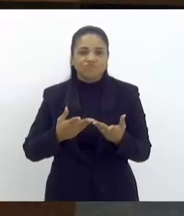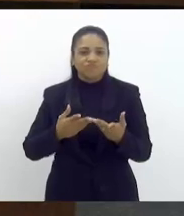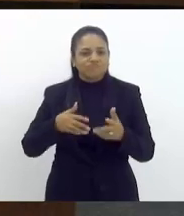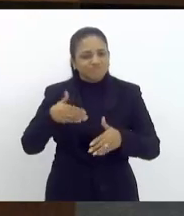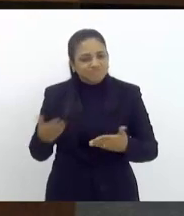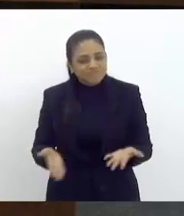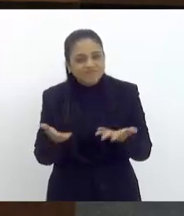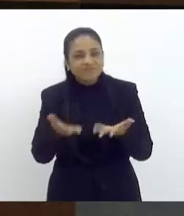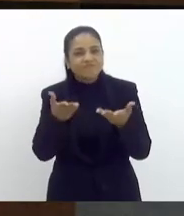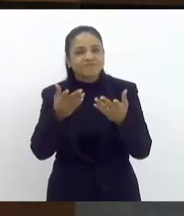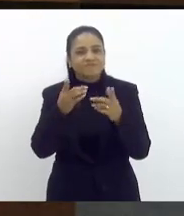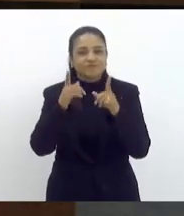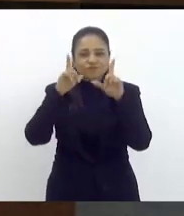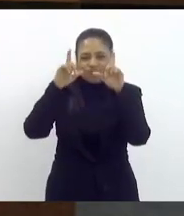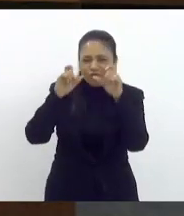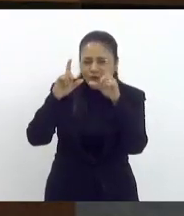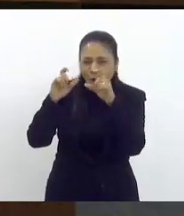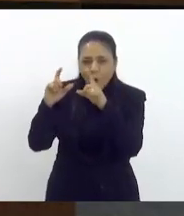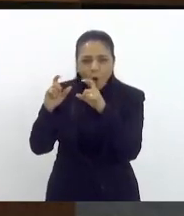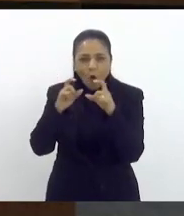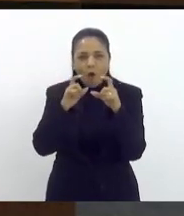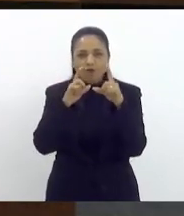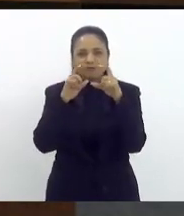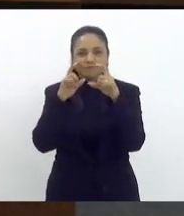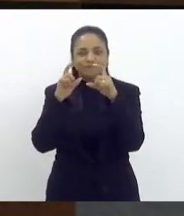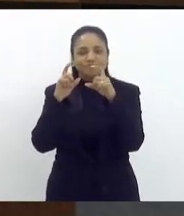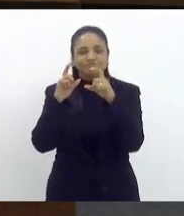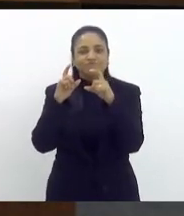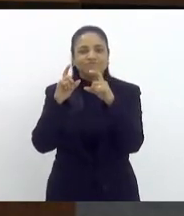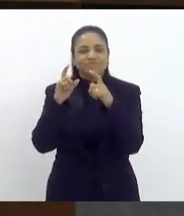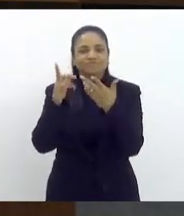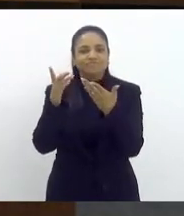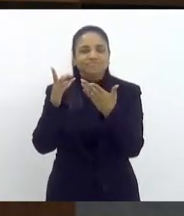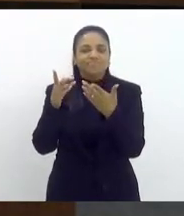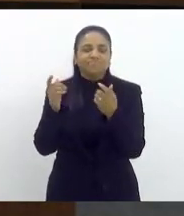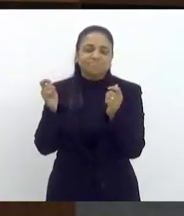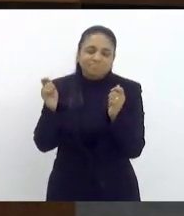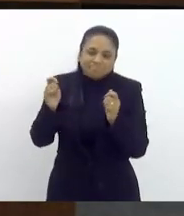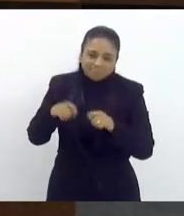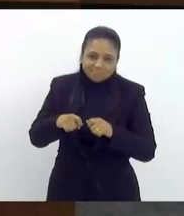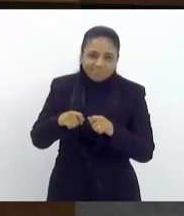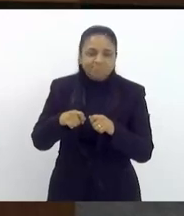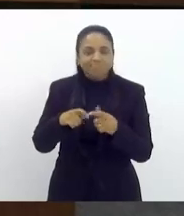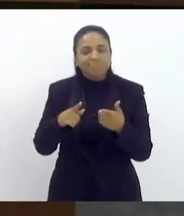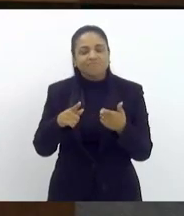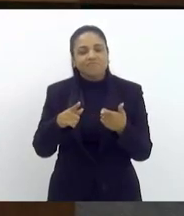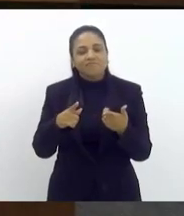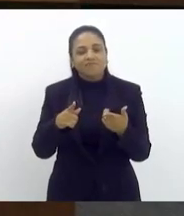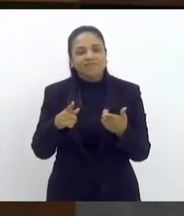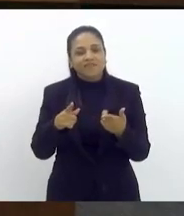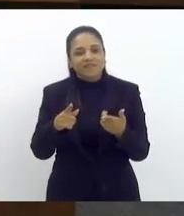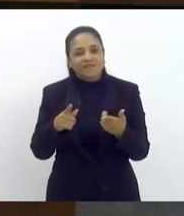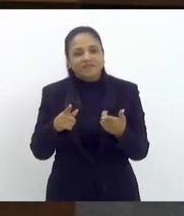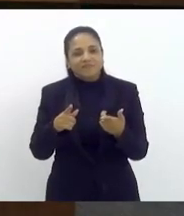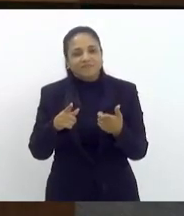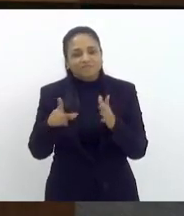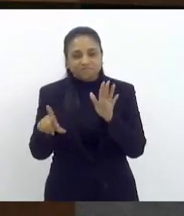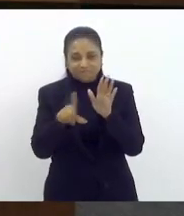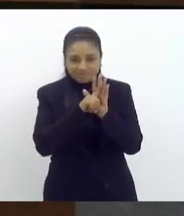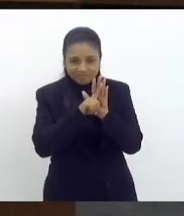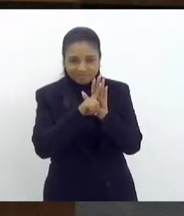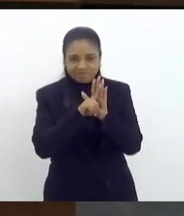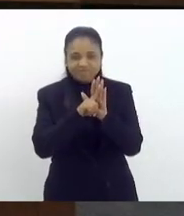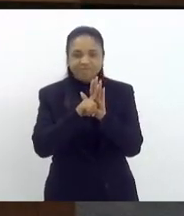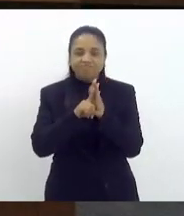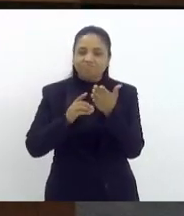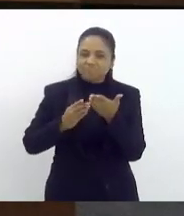atividades de fotógrafas e fotógrafos e espero que nós possamos com essa legislação com essa